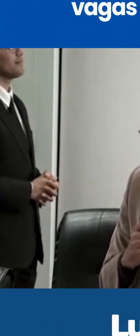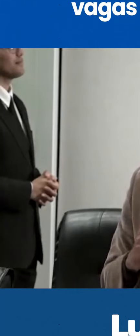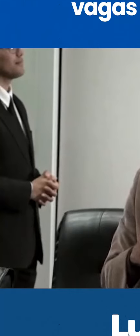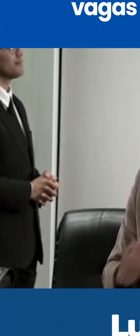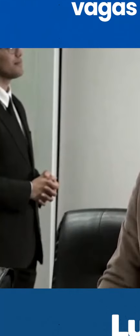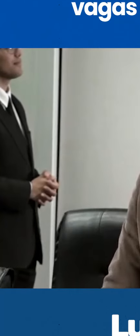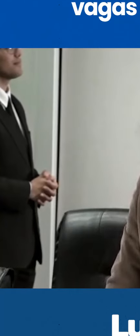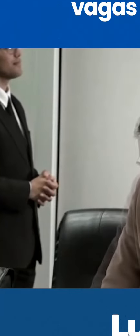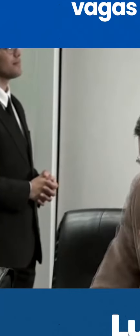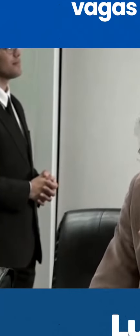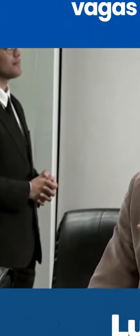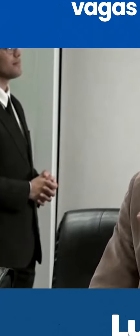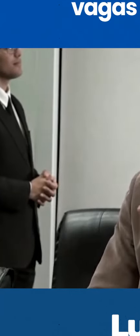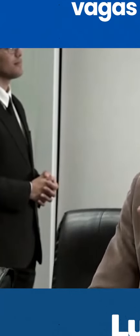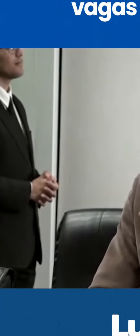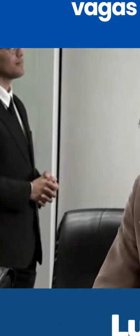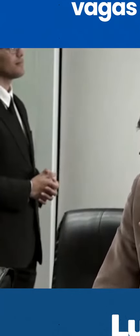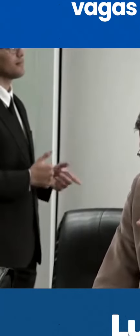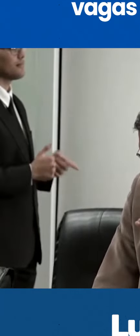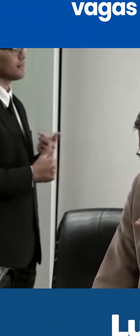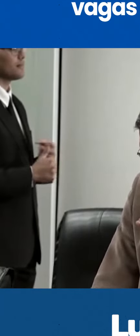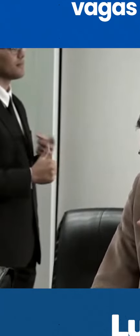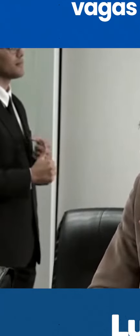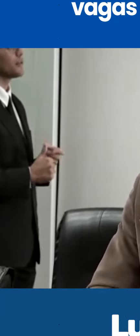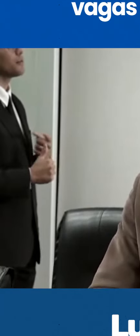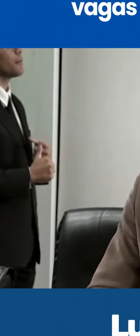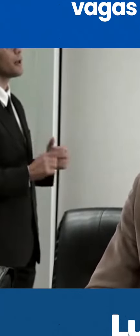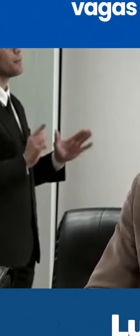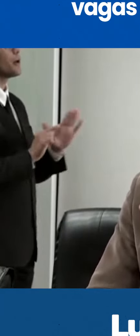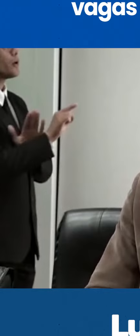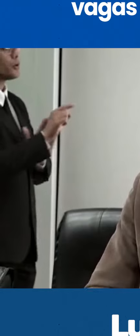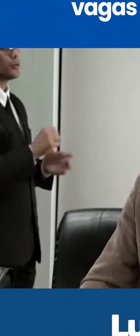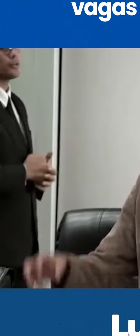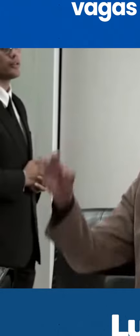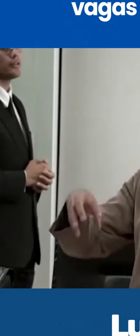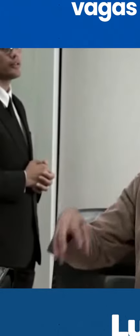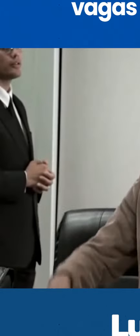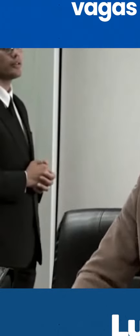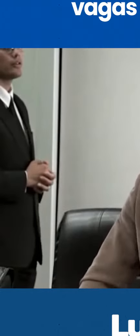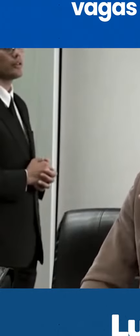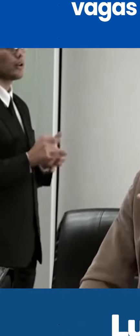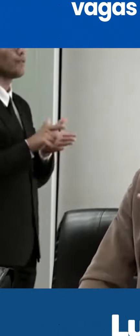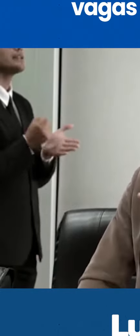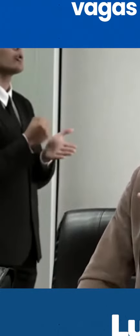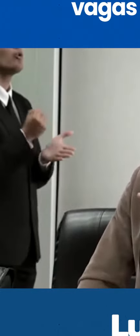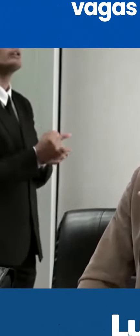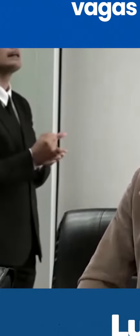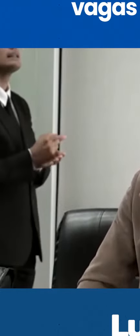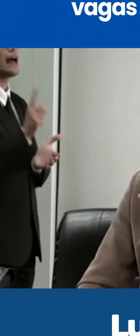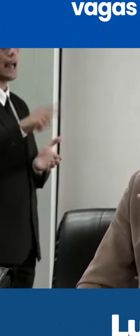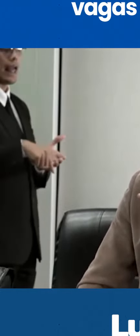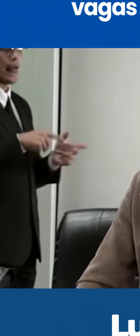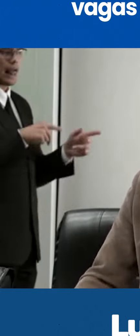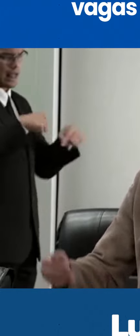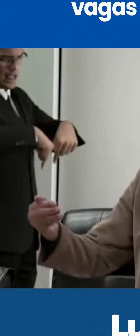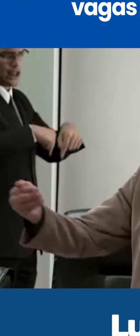saber primeiro dessa primarização Fábio se o pessoal a ser contratado é o pessoal local né